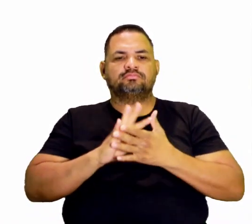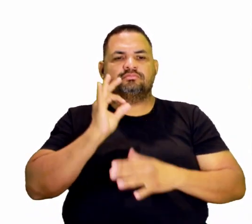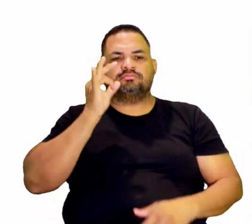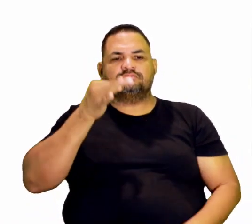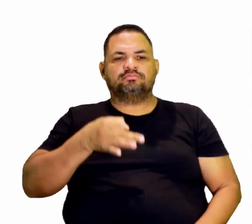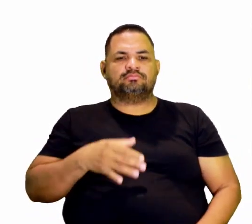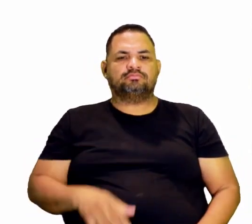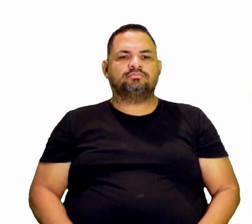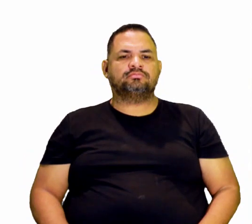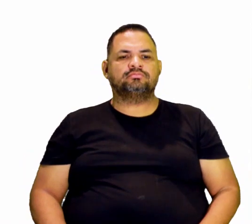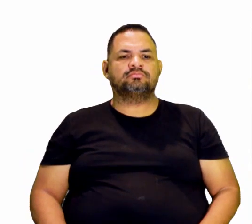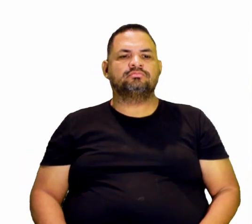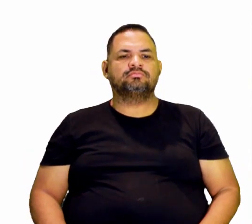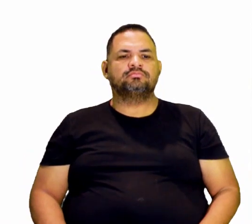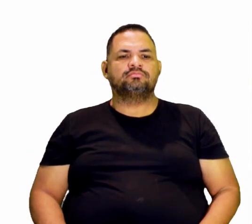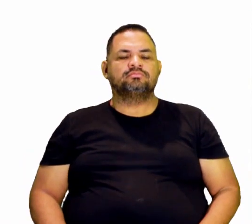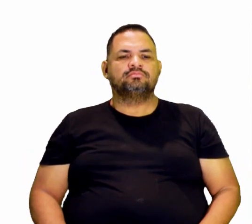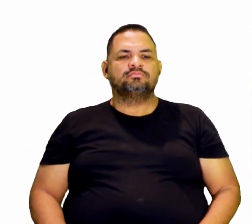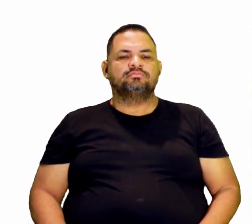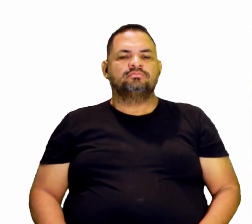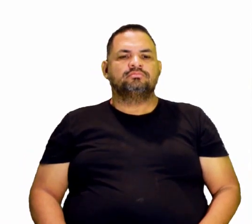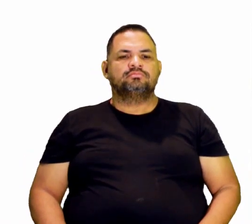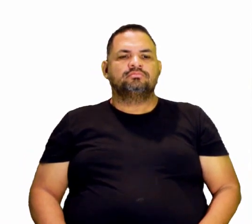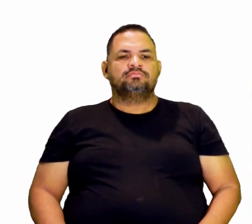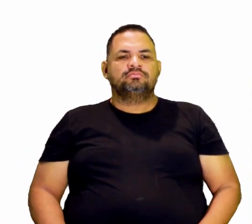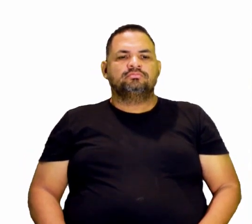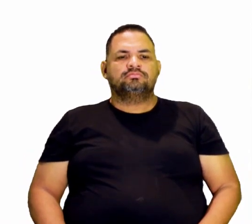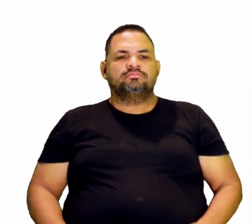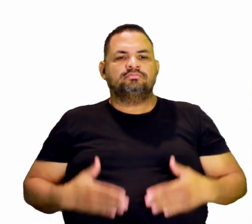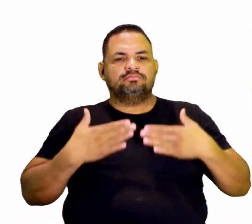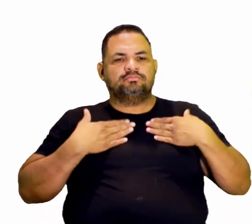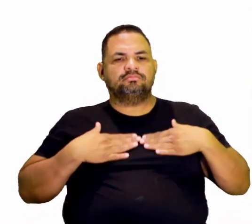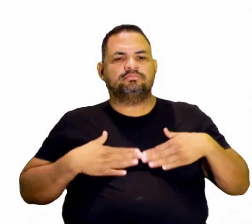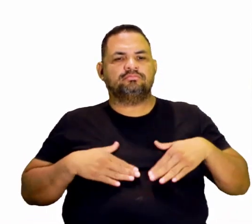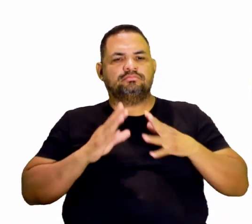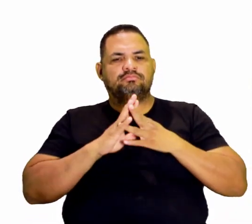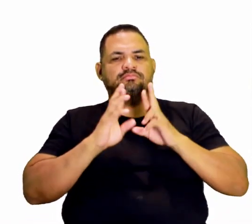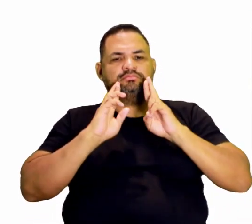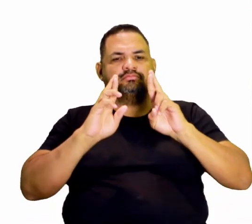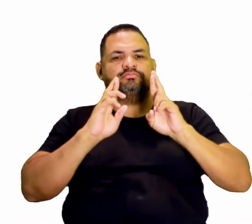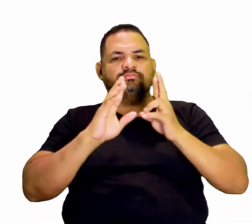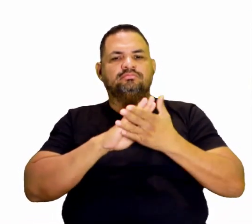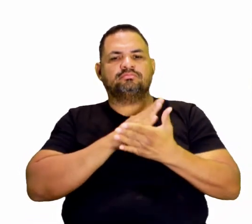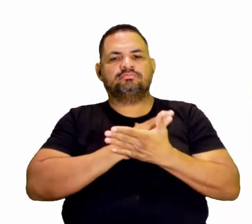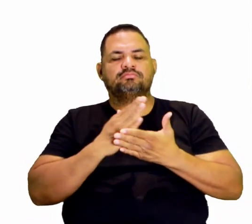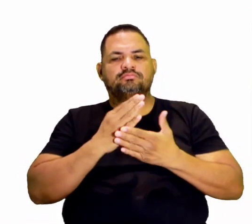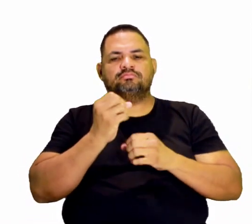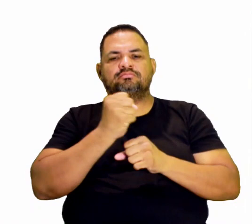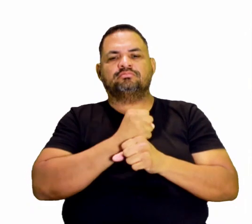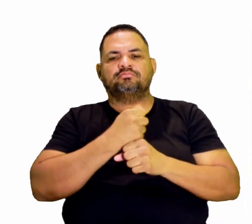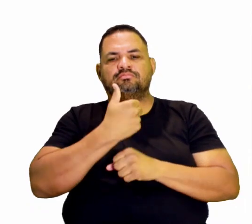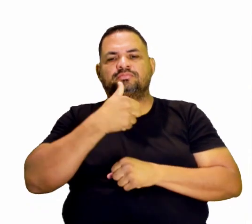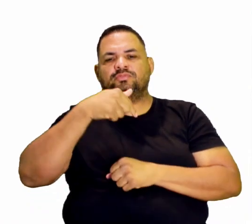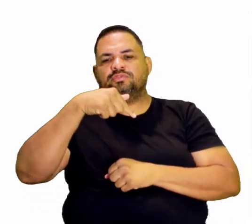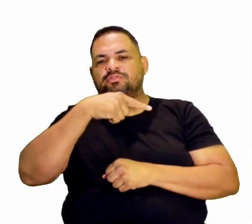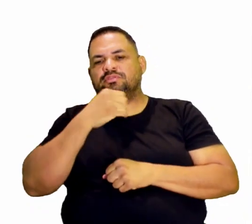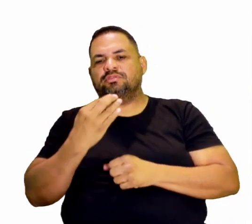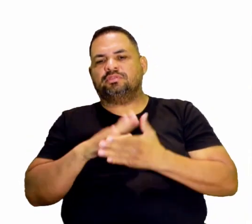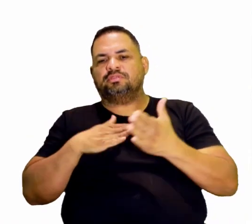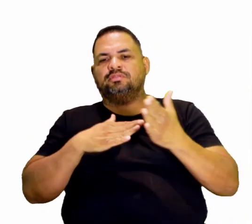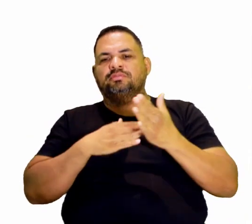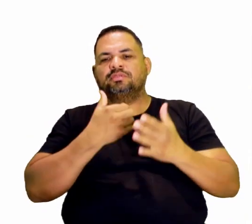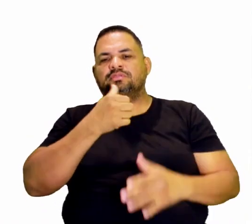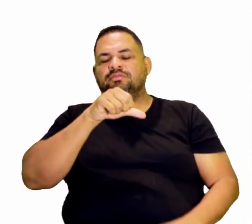correta. Então nós temos aqui tranquilidade e otimismo, com início em 1871